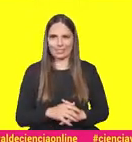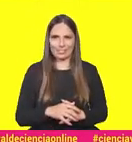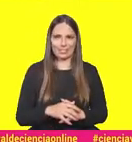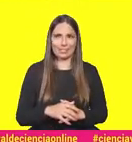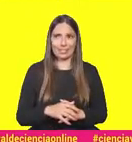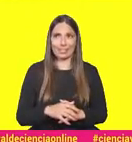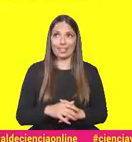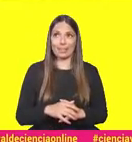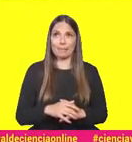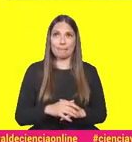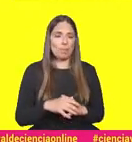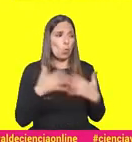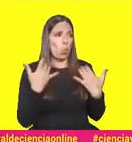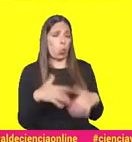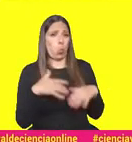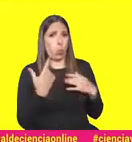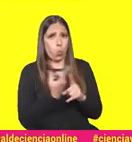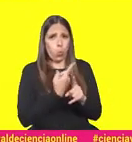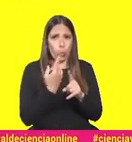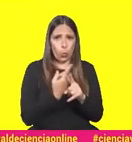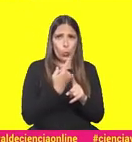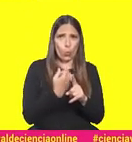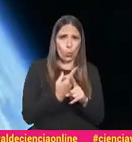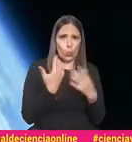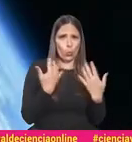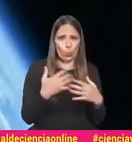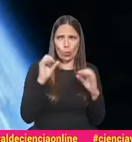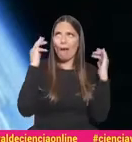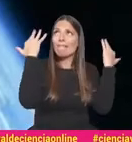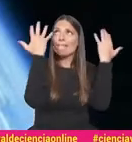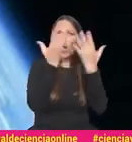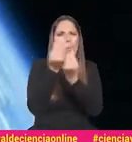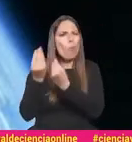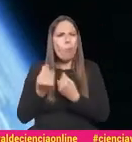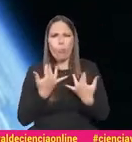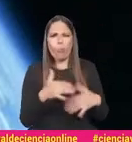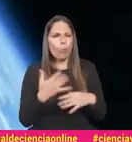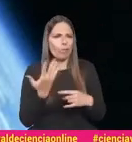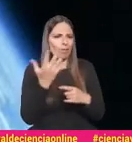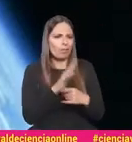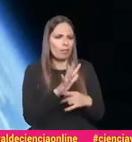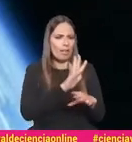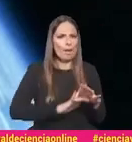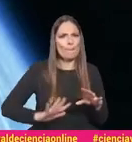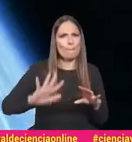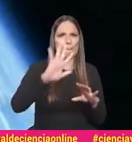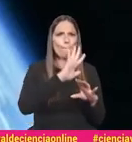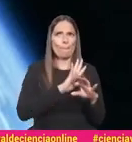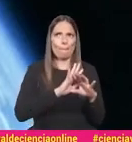não é? Imensa coisa, claro, tem que ser imensa coisa, não é? Vai desde o quê? Vai desde a parte